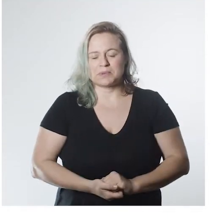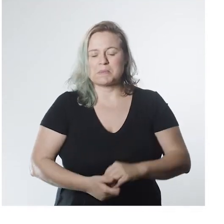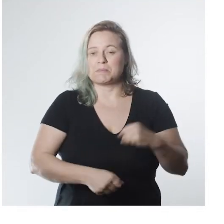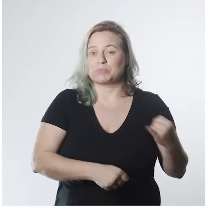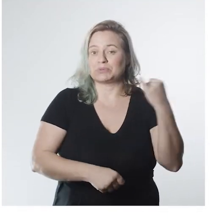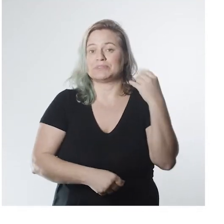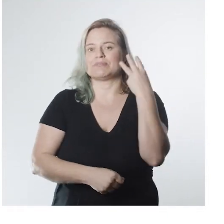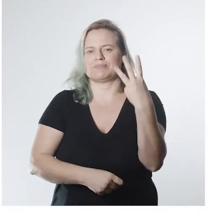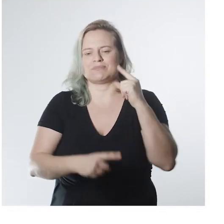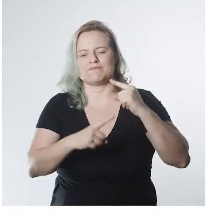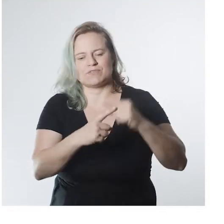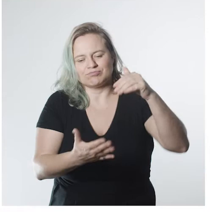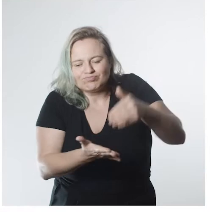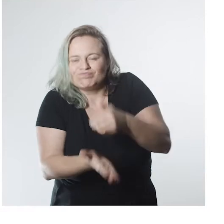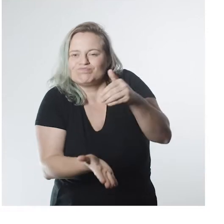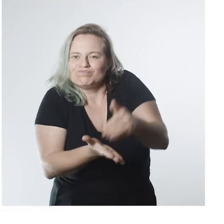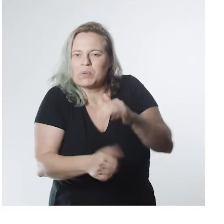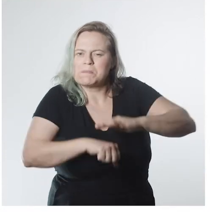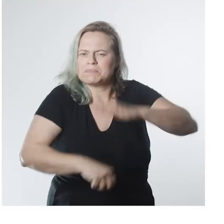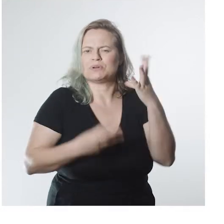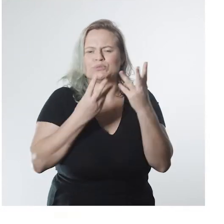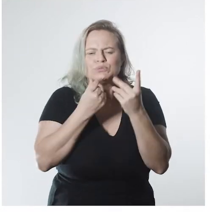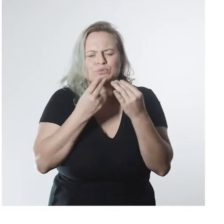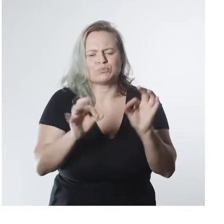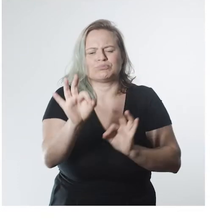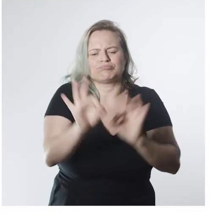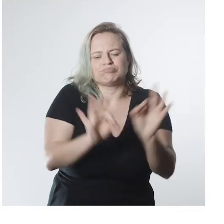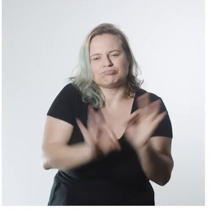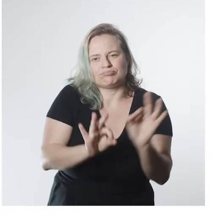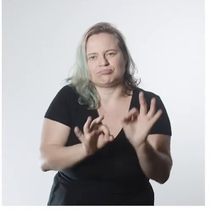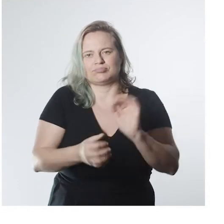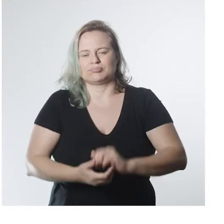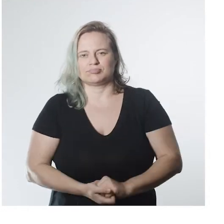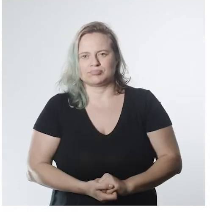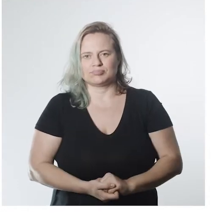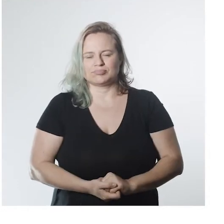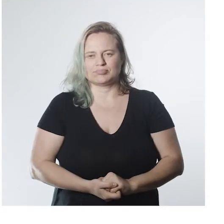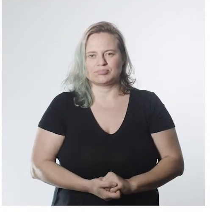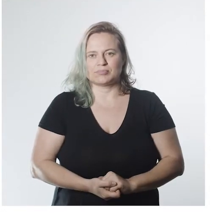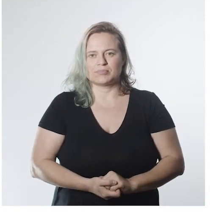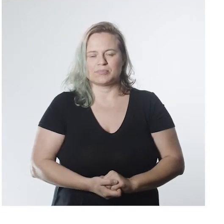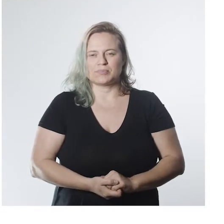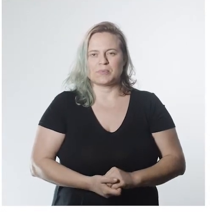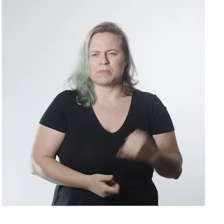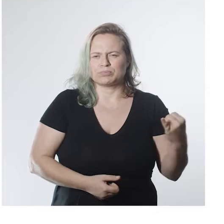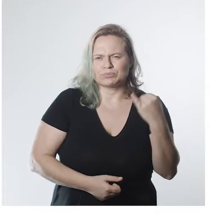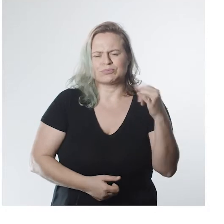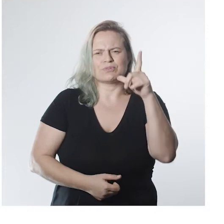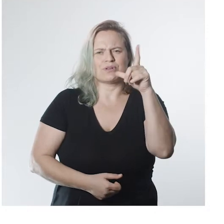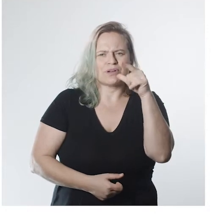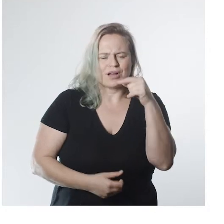3 vezes, né, para soltar mais sabor e agregar mais sabor na preparação. Então, o importante aqui de colocar água e pingar, né,